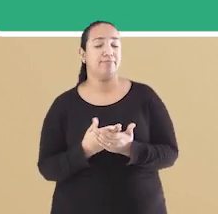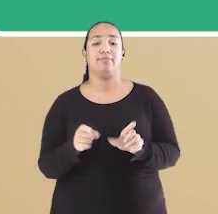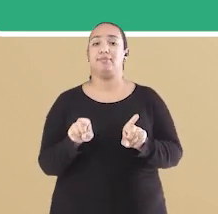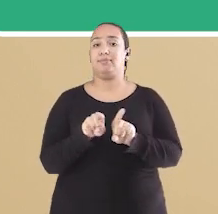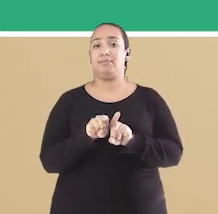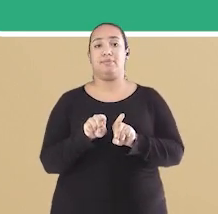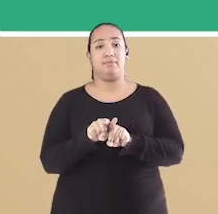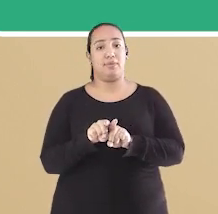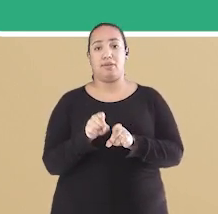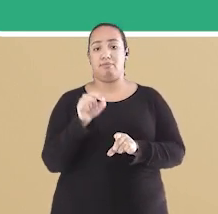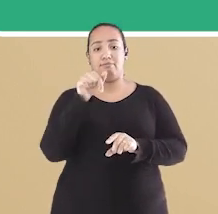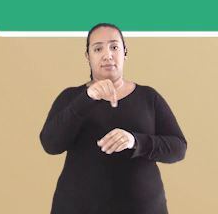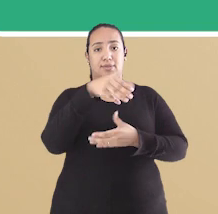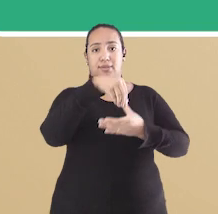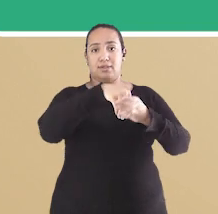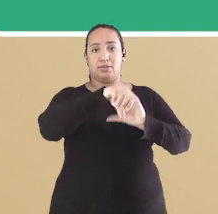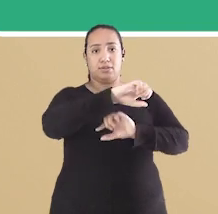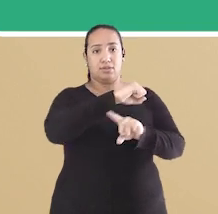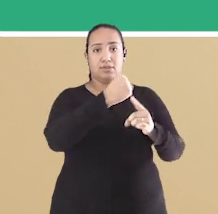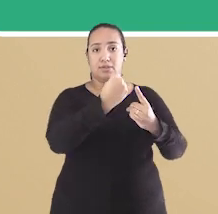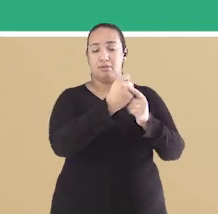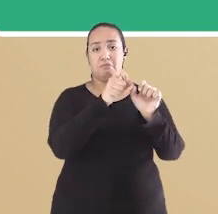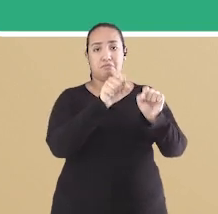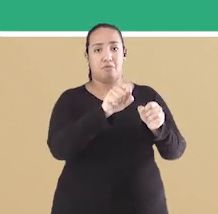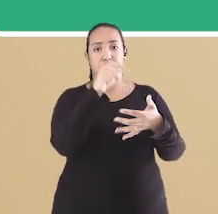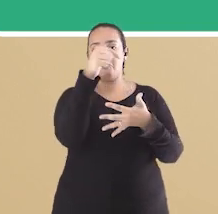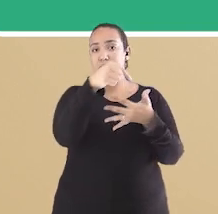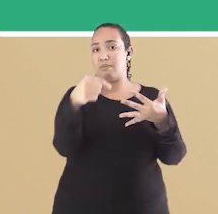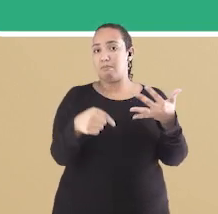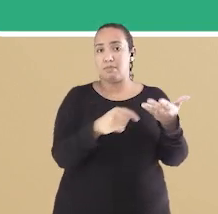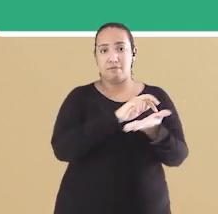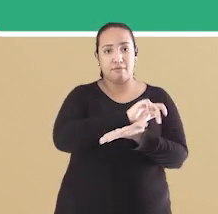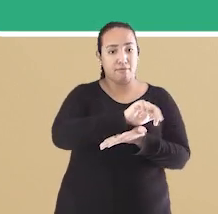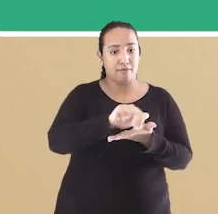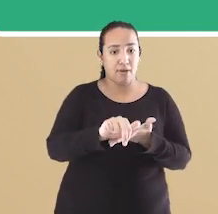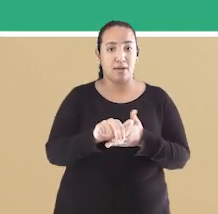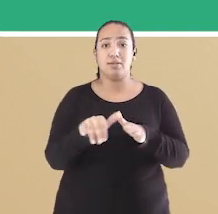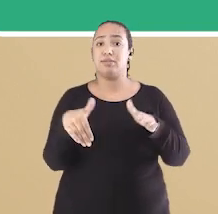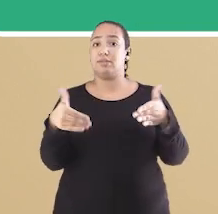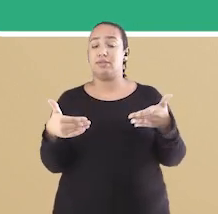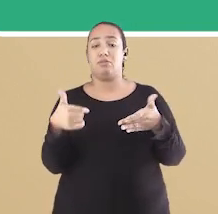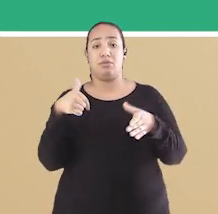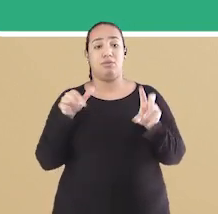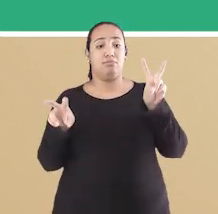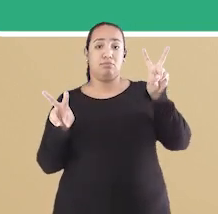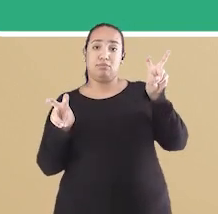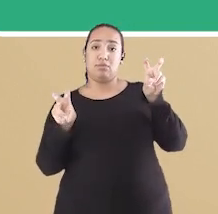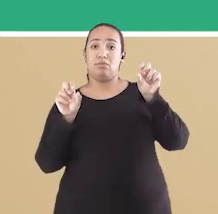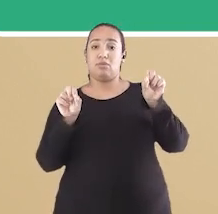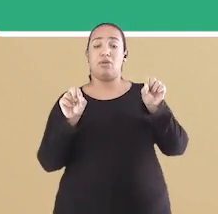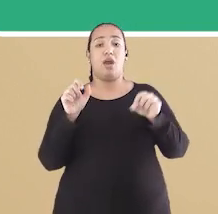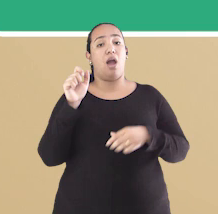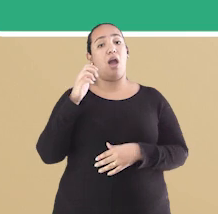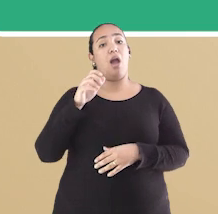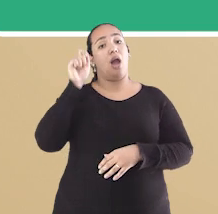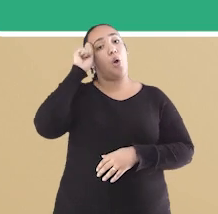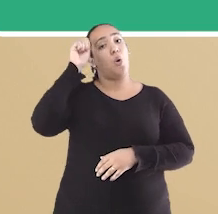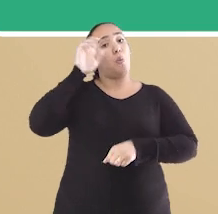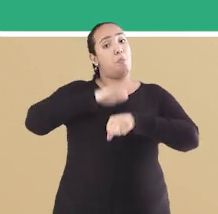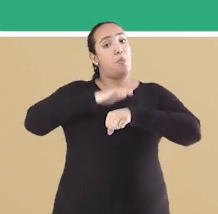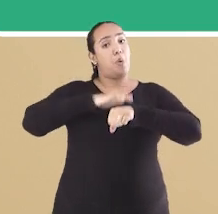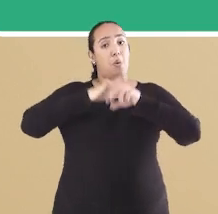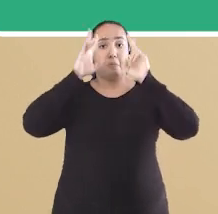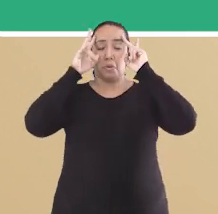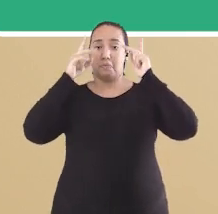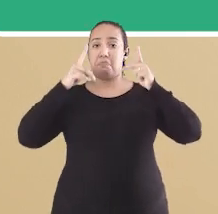outros agentes sociais, fecha aspas. Eu acabei de citar para você um trechinho da minha obra intitulada Enciclopédia Teológica